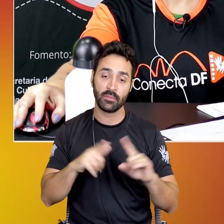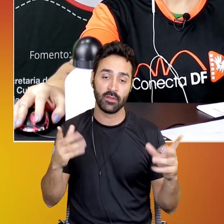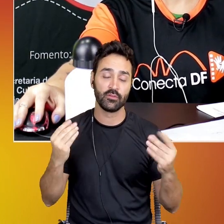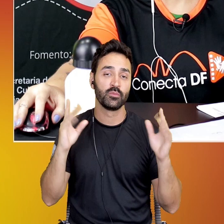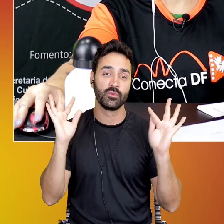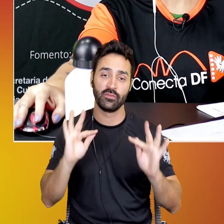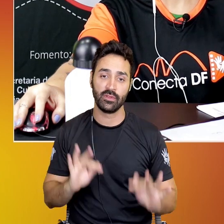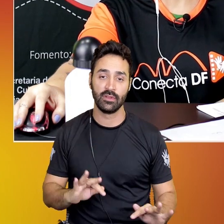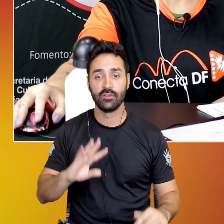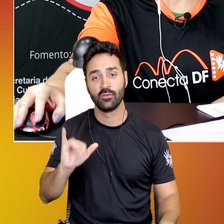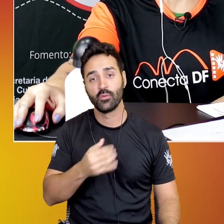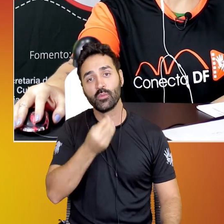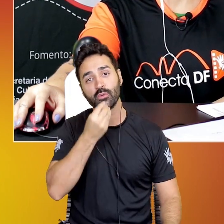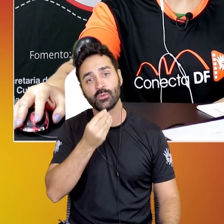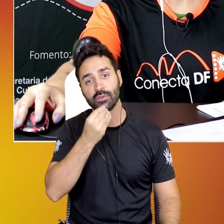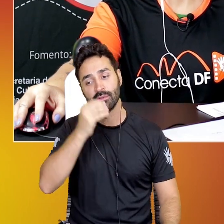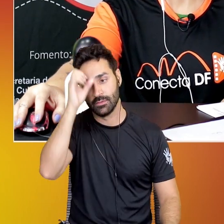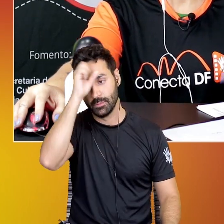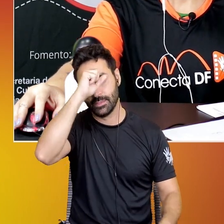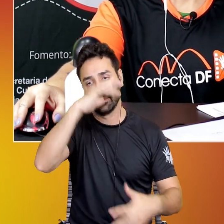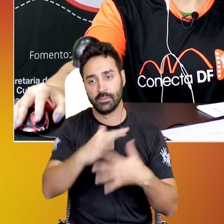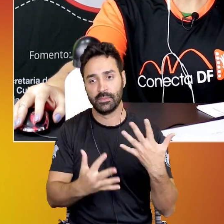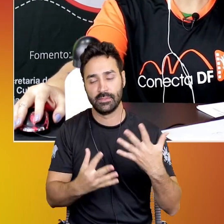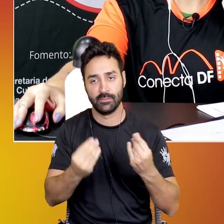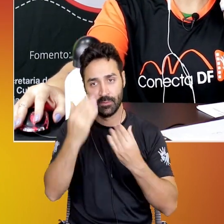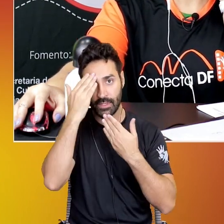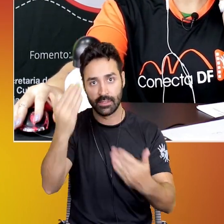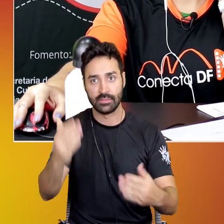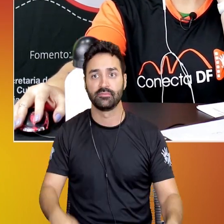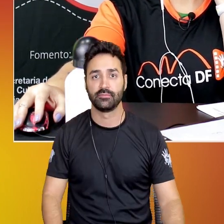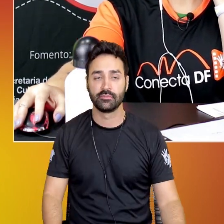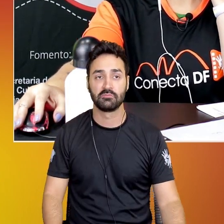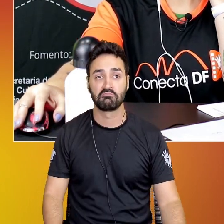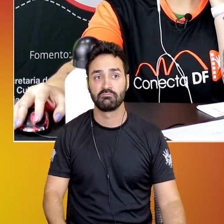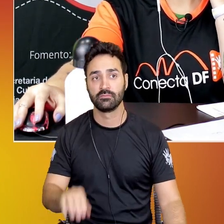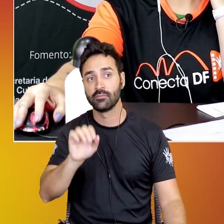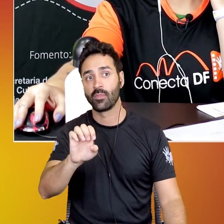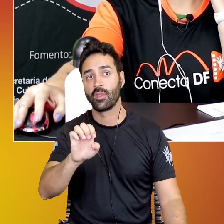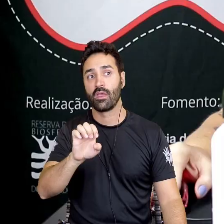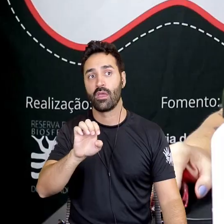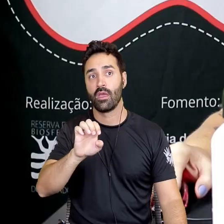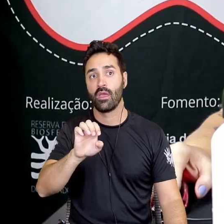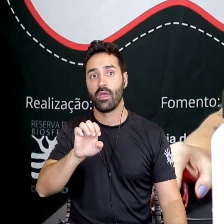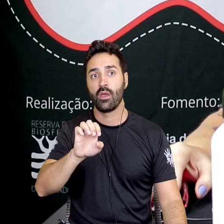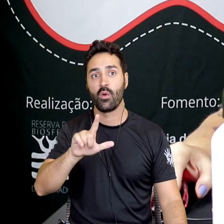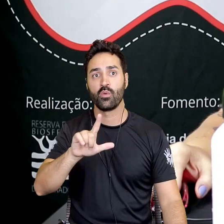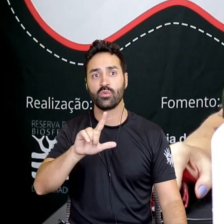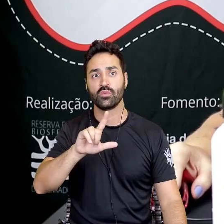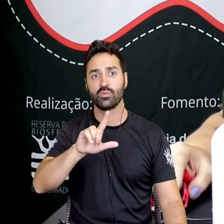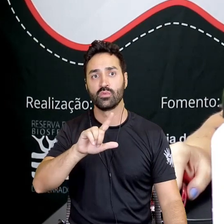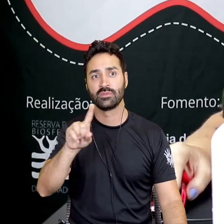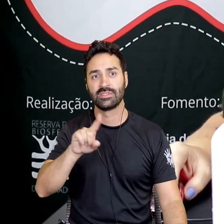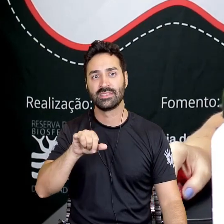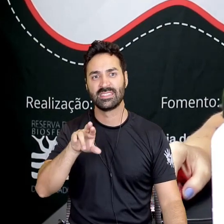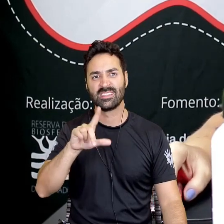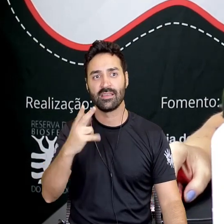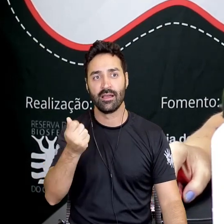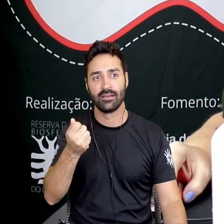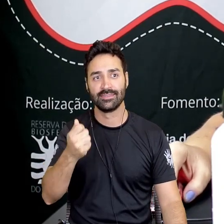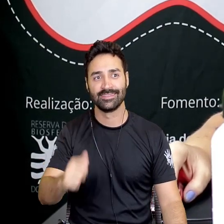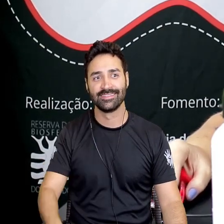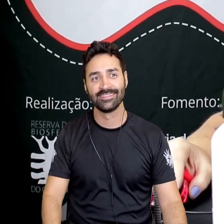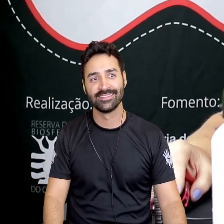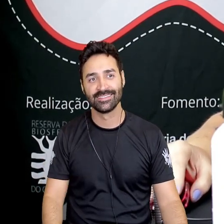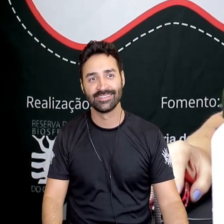Obrigada. Que bom, nunca é tarde. Elzinha Rodrigues, uma palavra quando você ouve Libras.